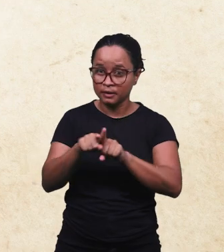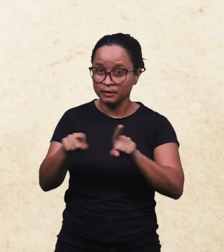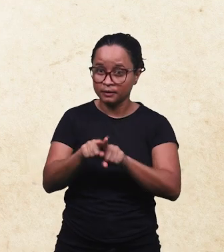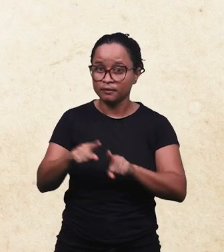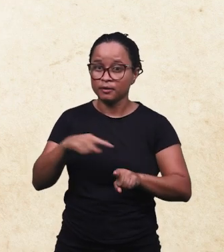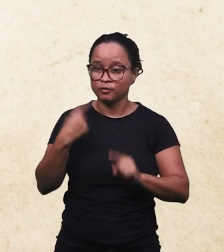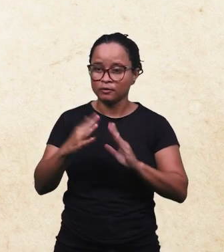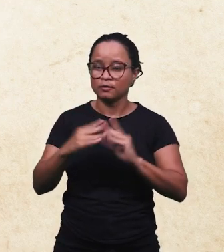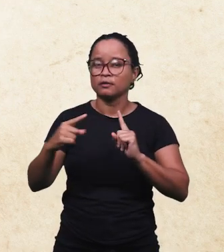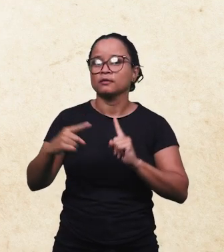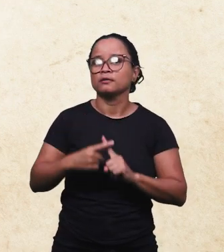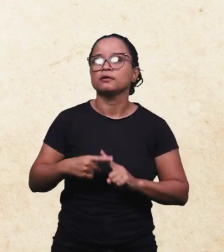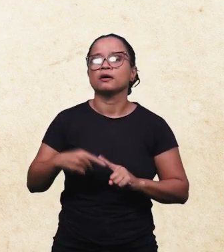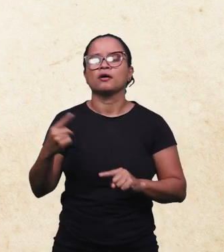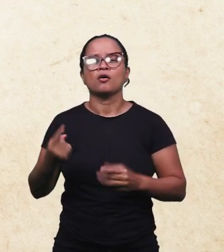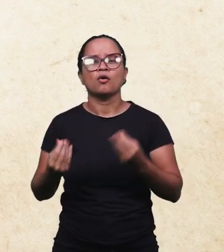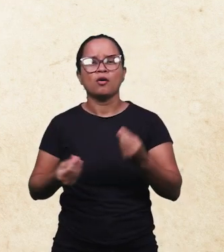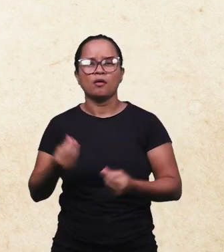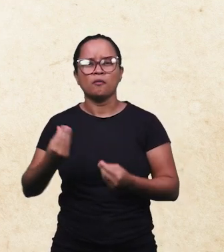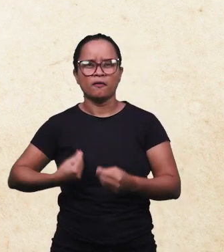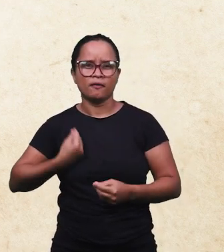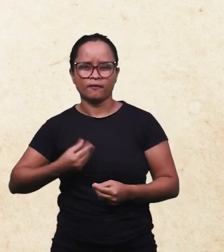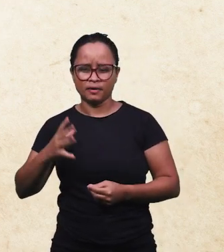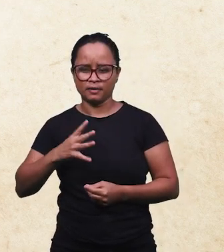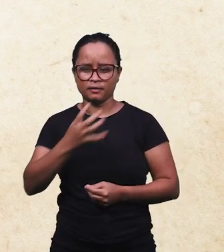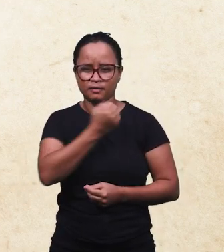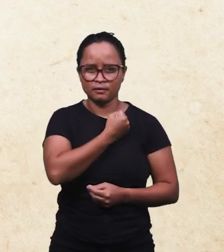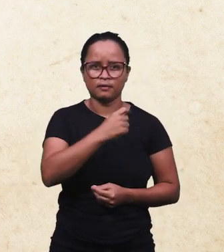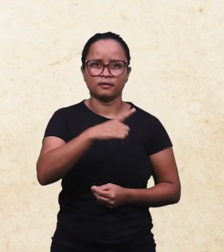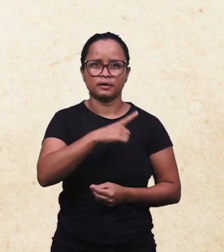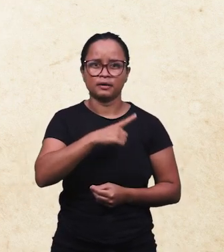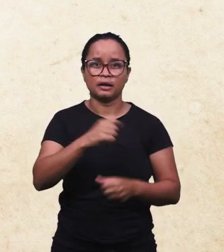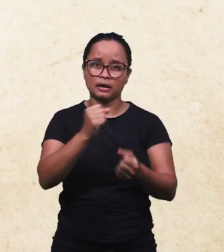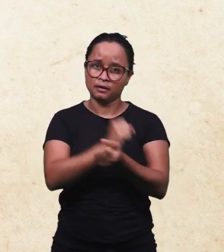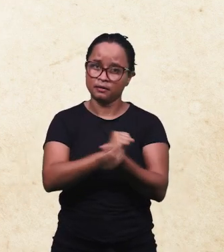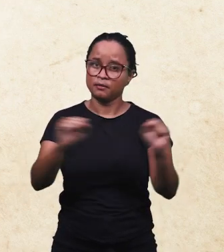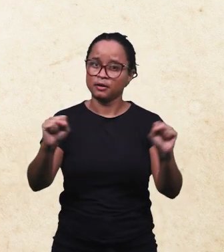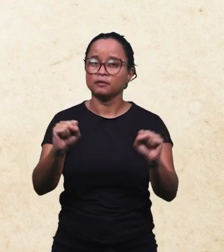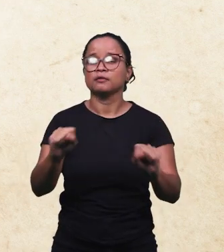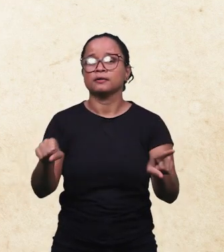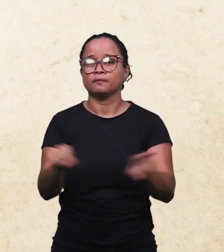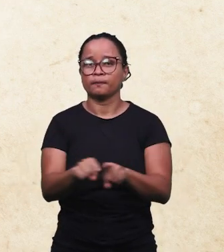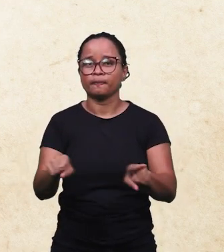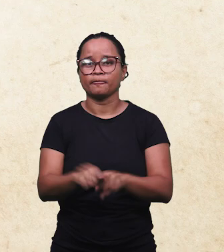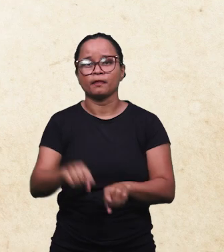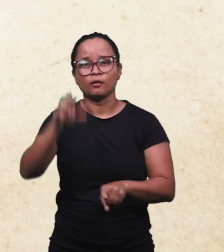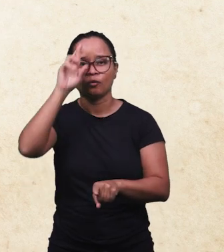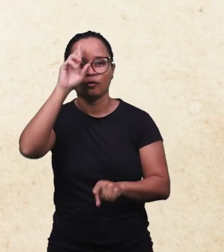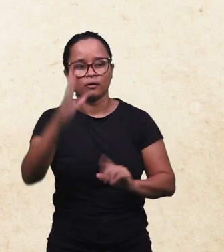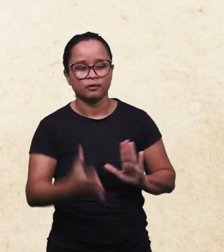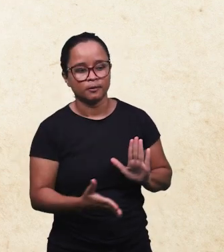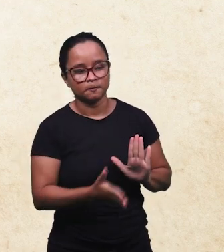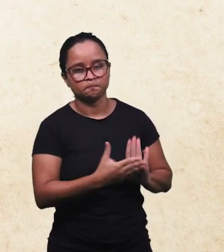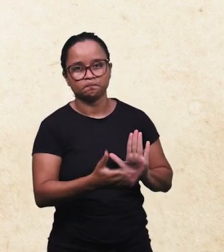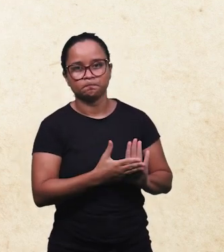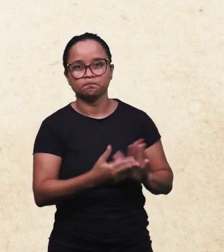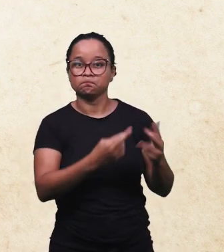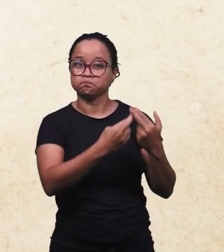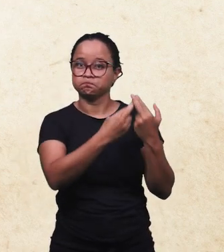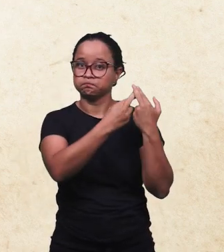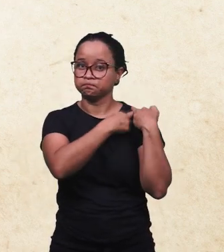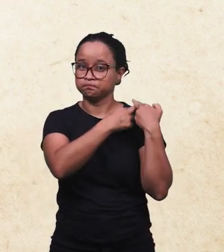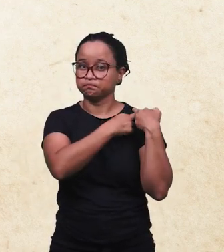igrejas, quando muitas vidas foram salvas, muitas libertações, e o Senhor tem nos proporcionado isso